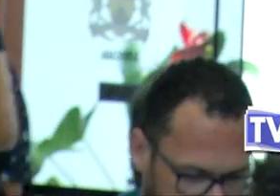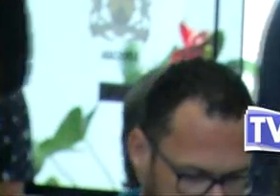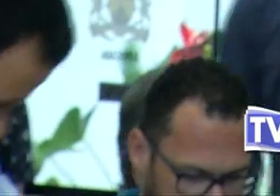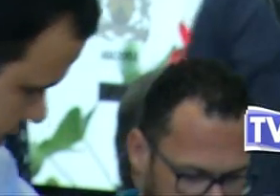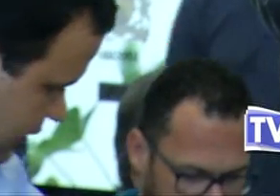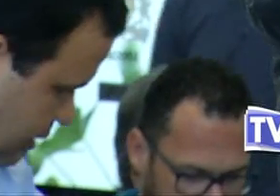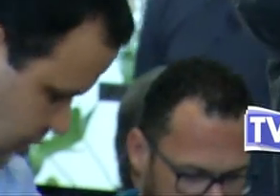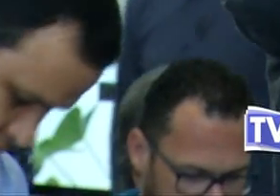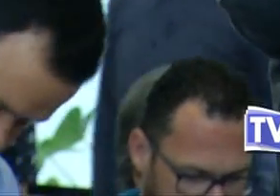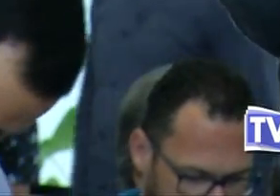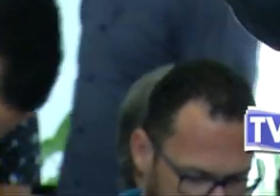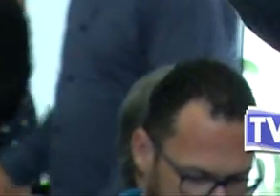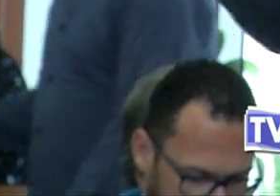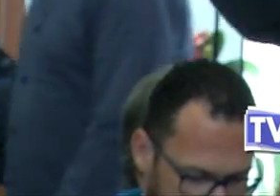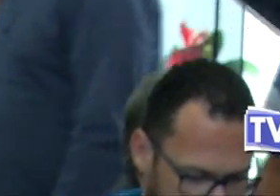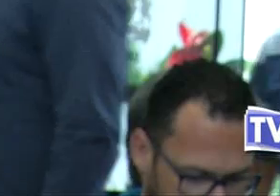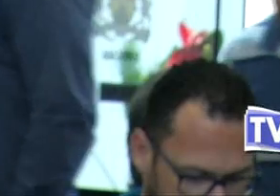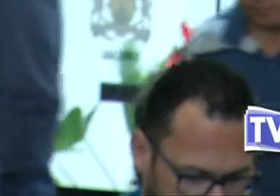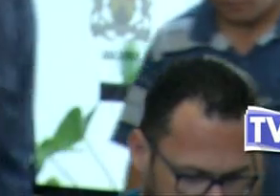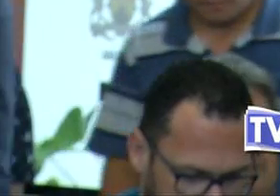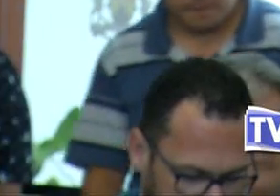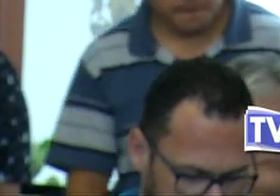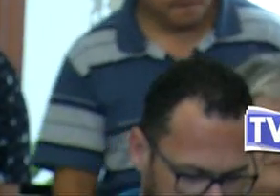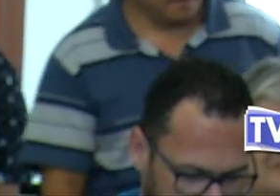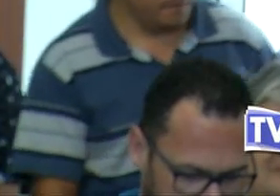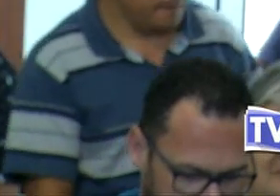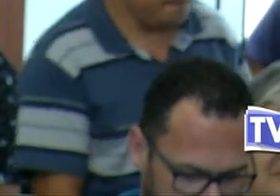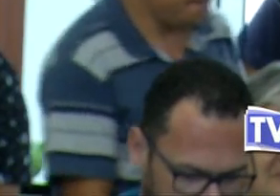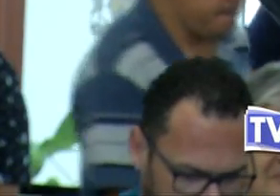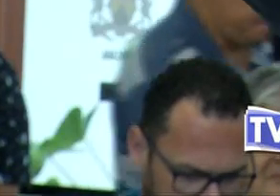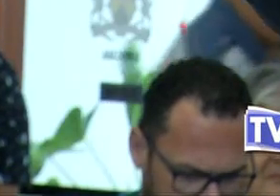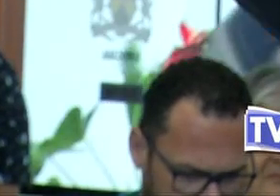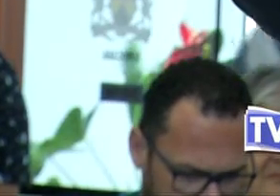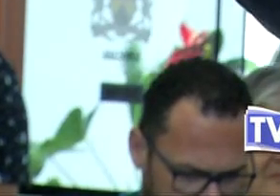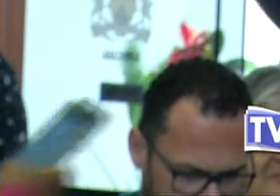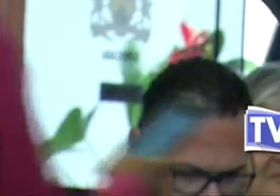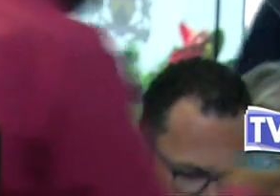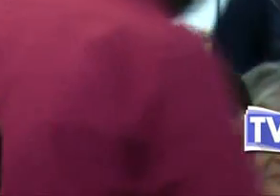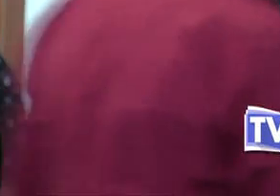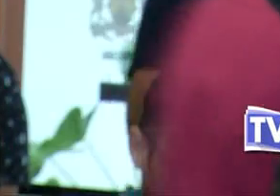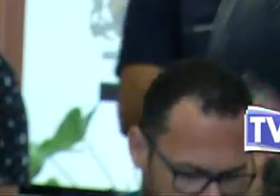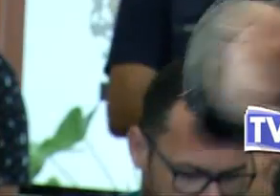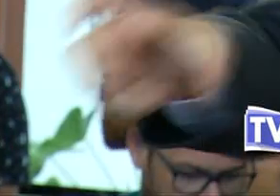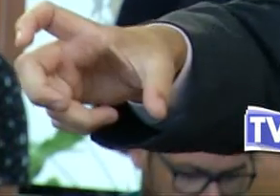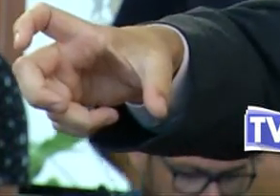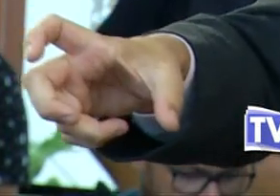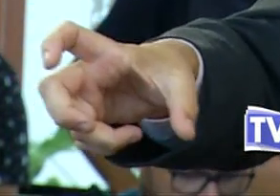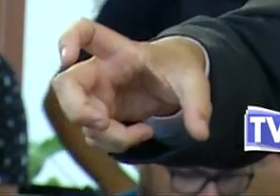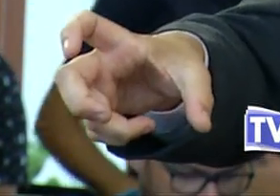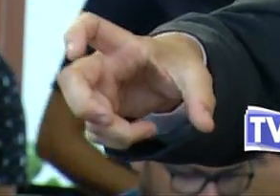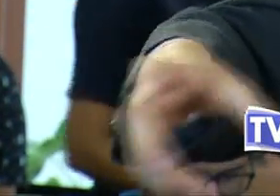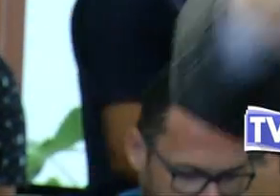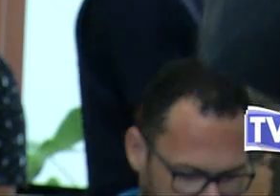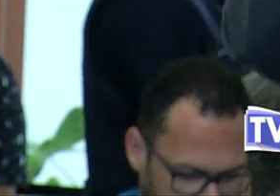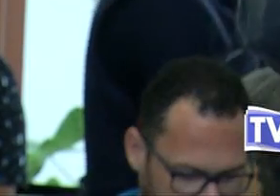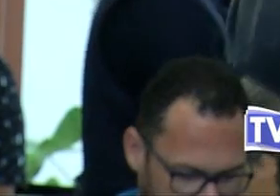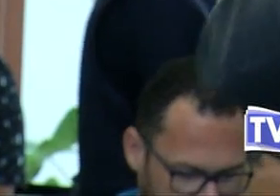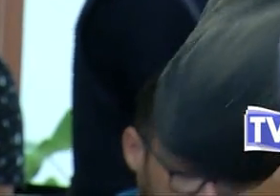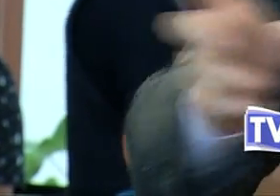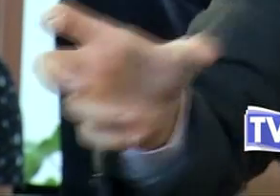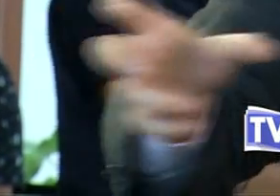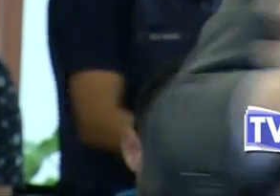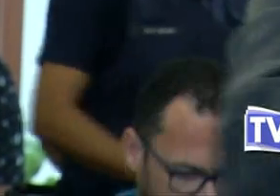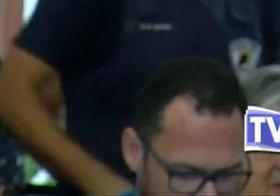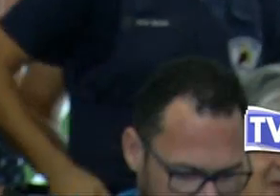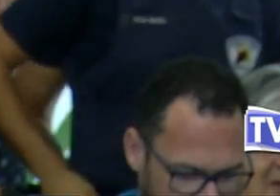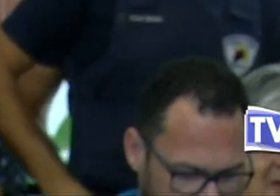que é o dependente químico, que tem que aumentar a segurança, o policiamento, eles estão roubando também as casas, hidrômetros. E a pessoa perde